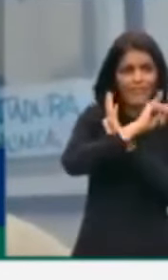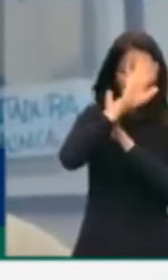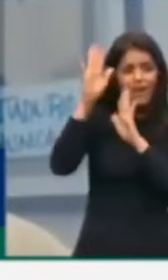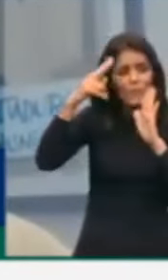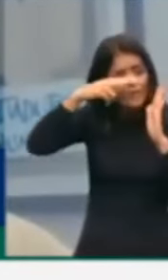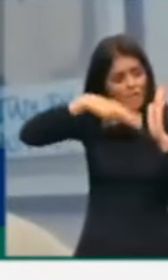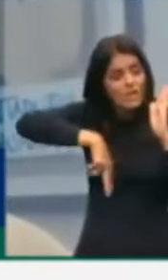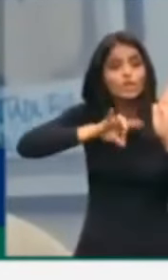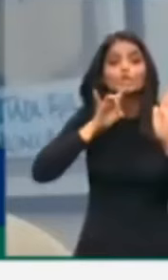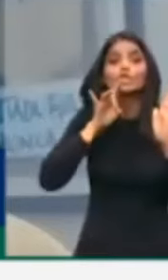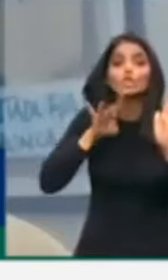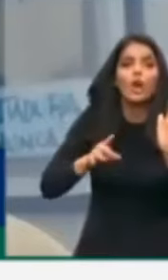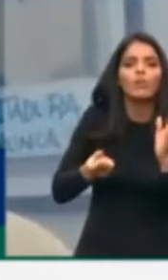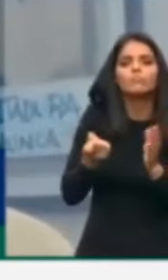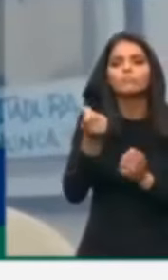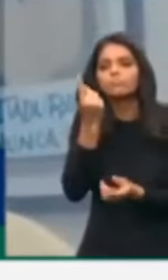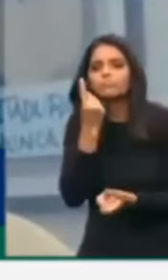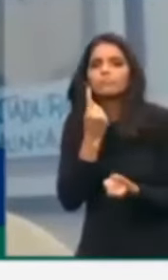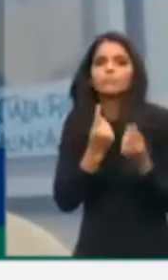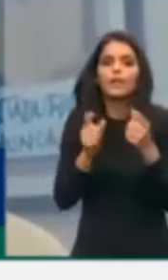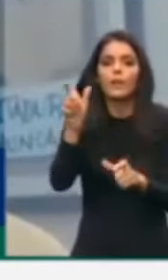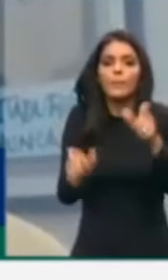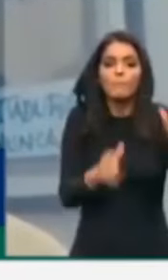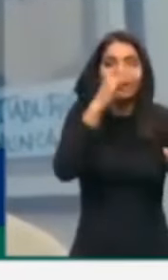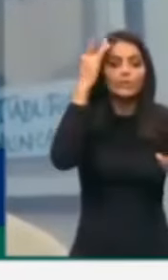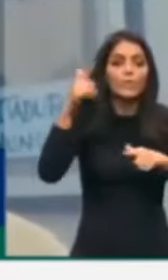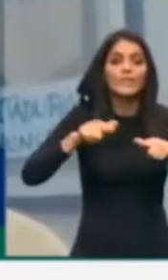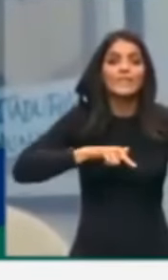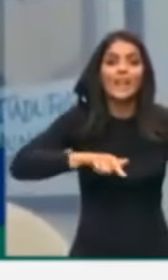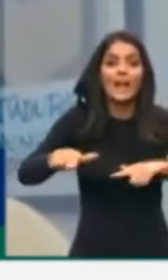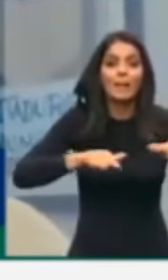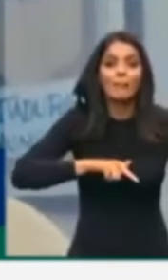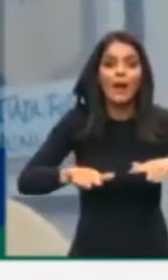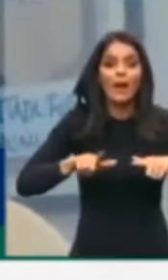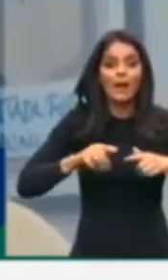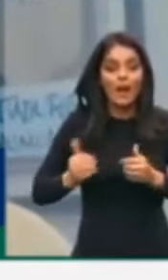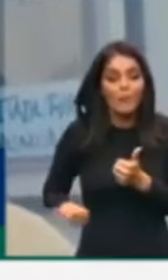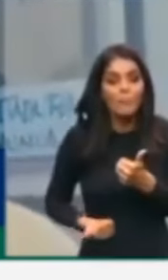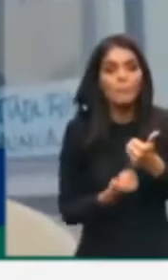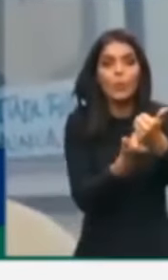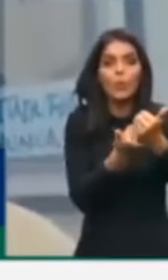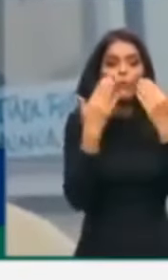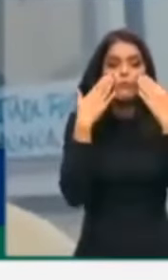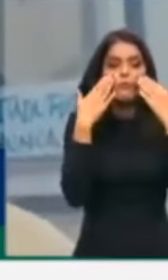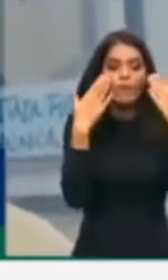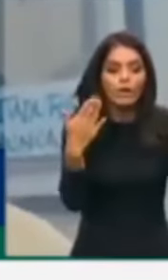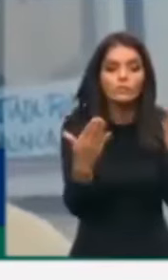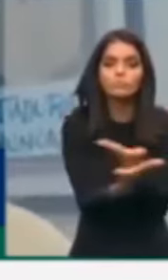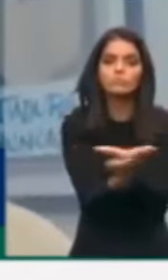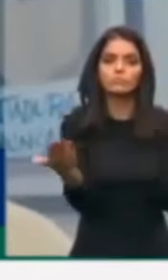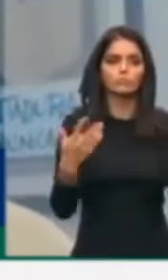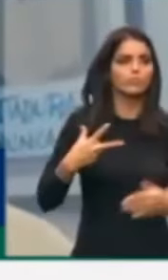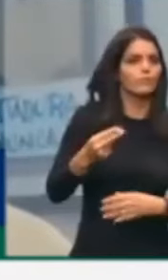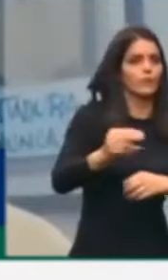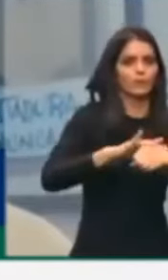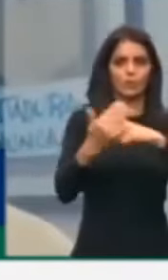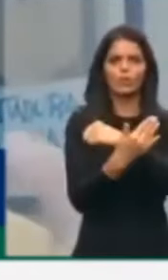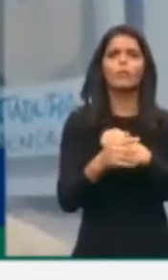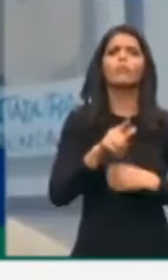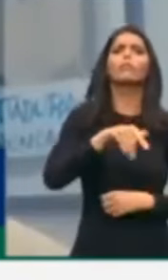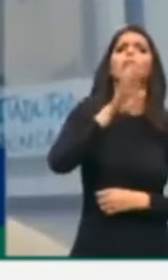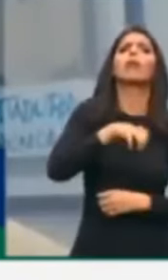é apenas a excepcionalidade de quem está na linha de frente do apoio à população no enfrentamento ao Covid. Quem